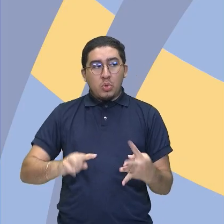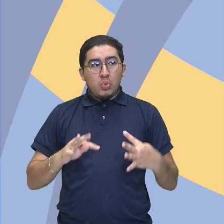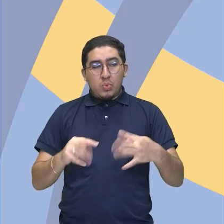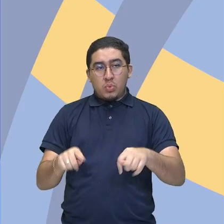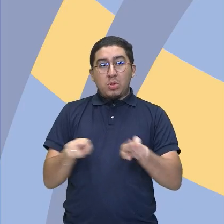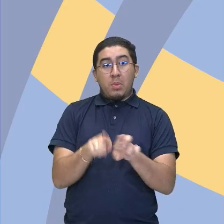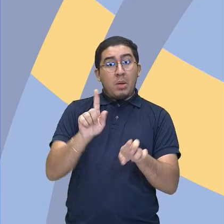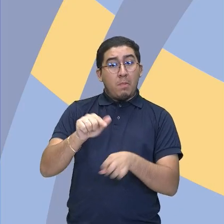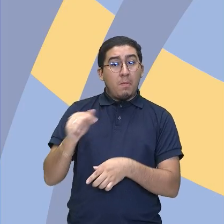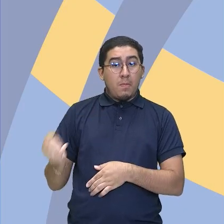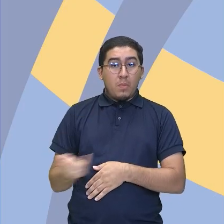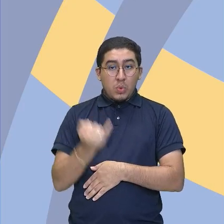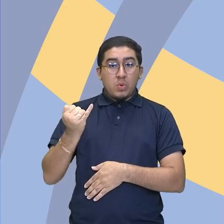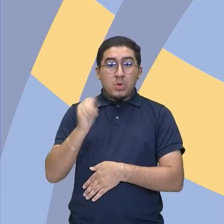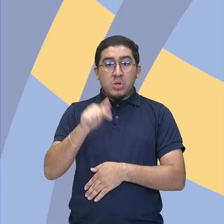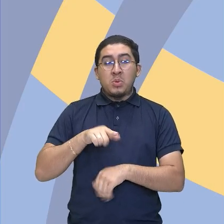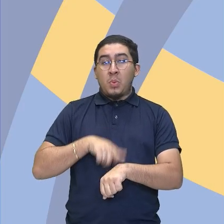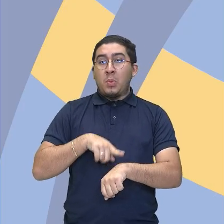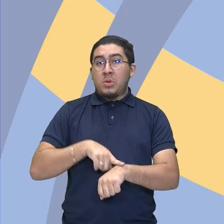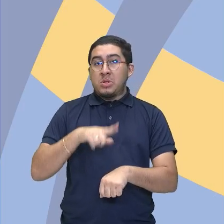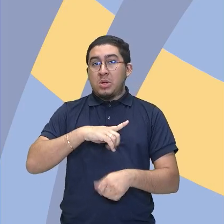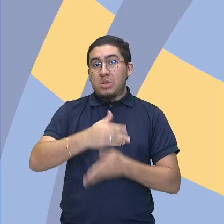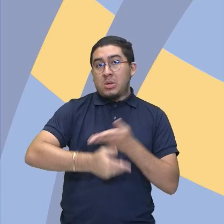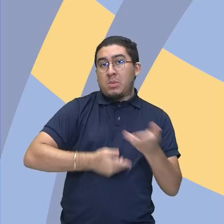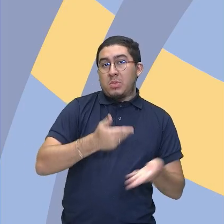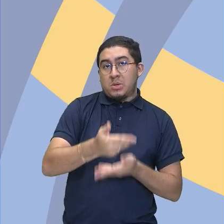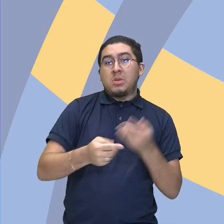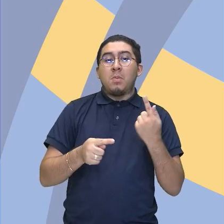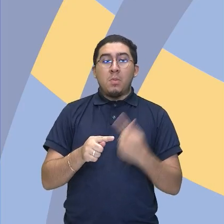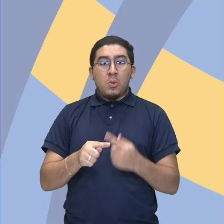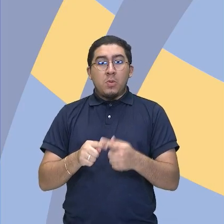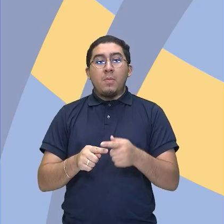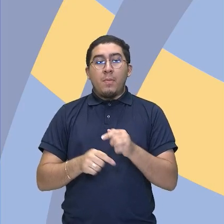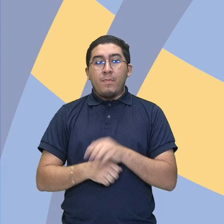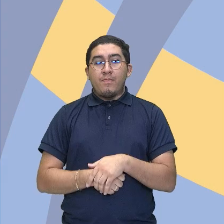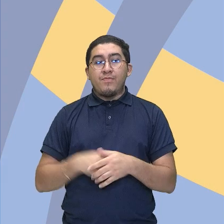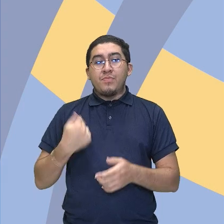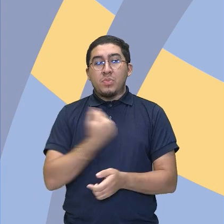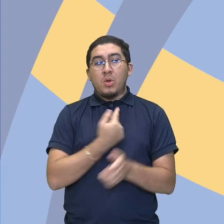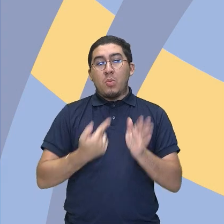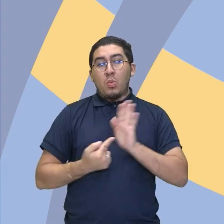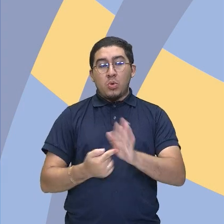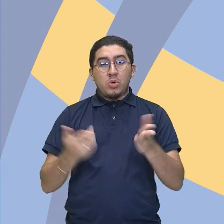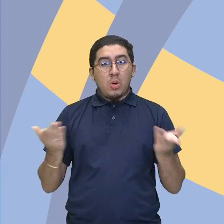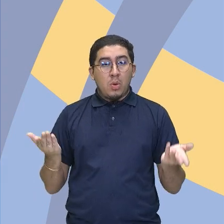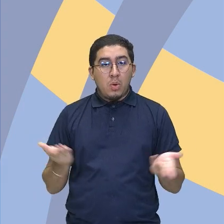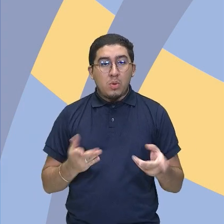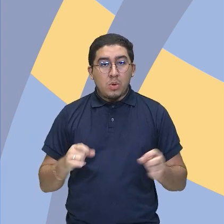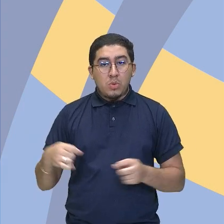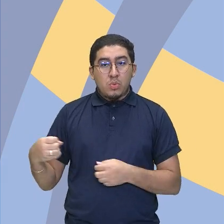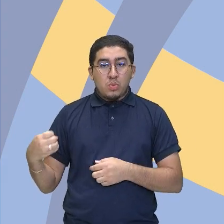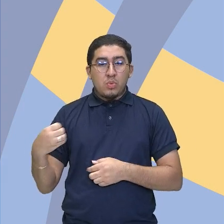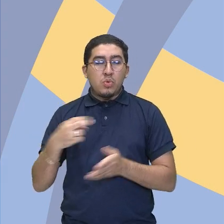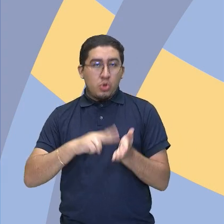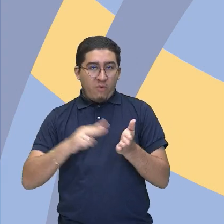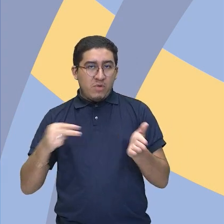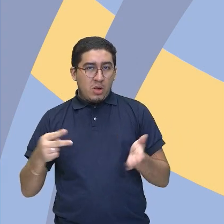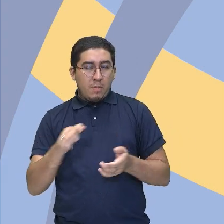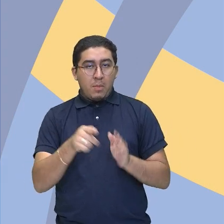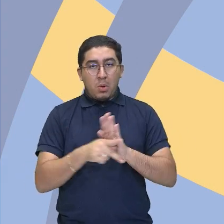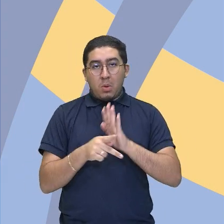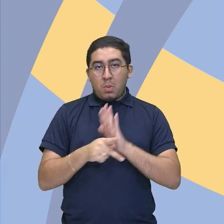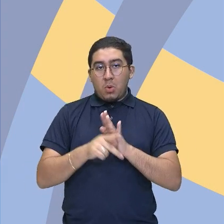muito importante esse momento de troca de experiência, porque, né, a gente vai apresentar agora as novidades para